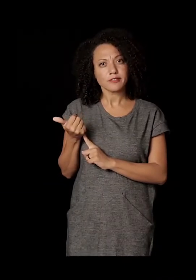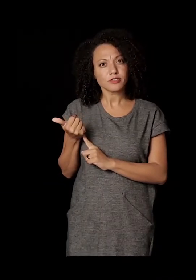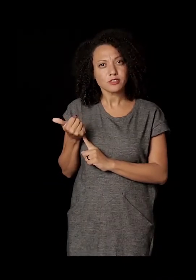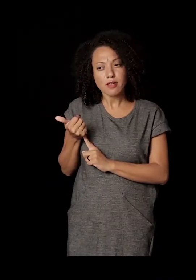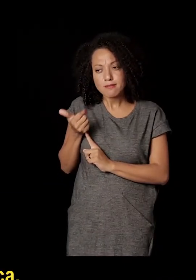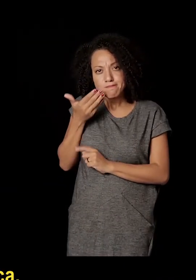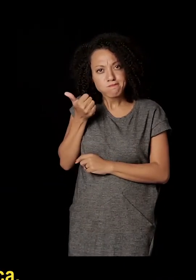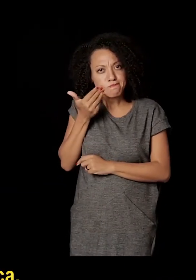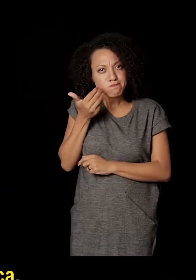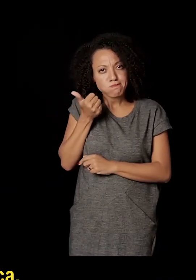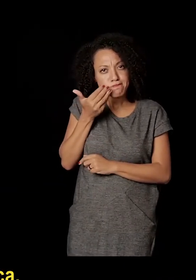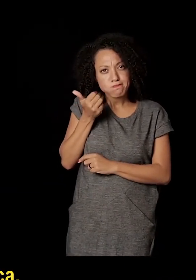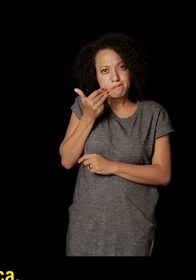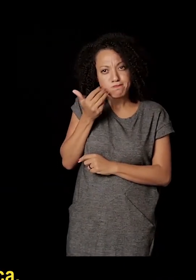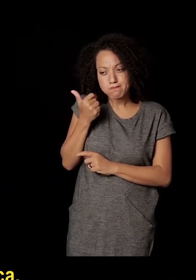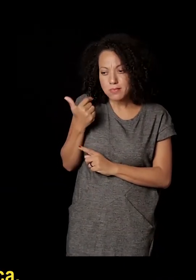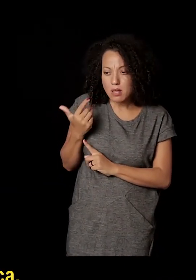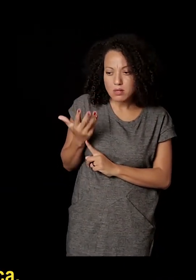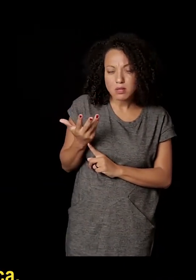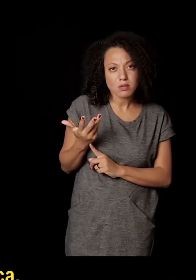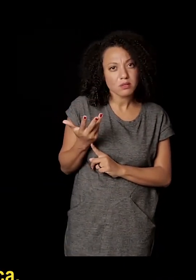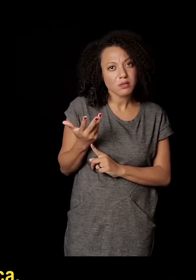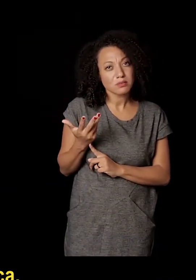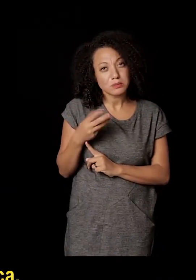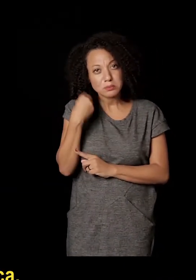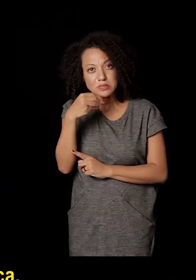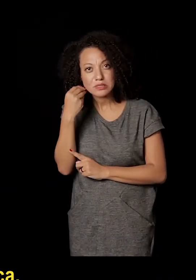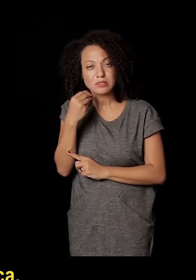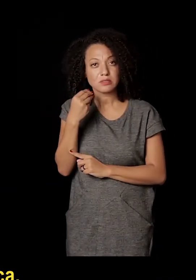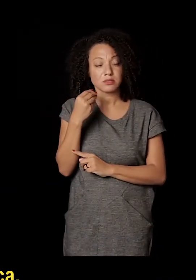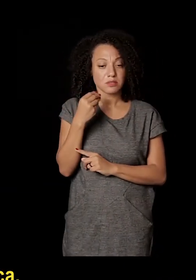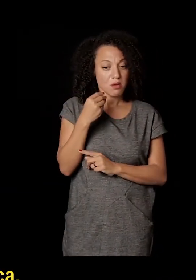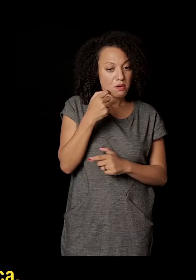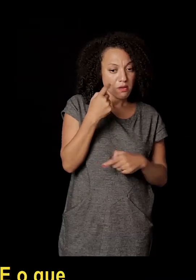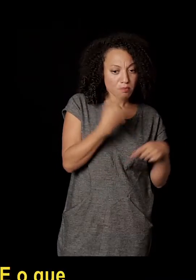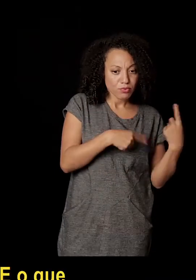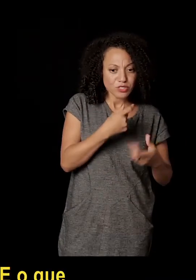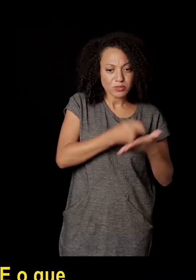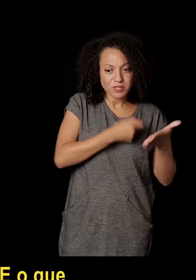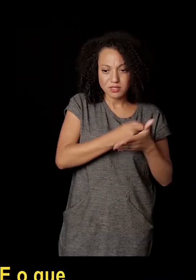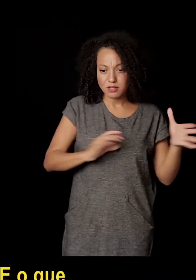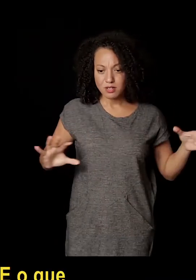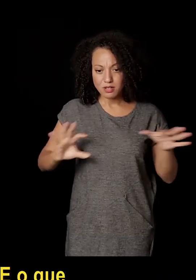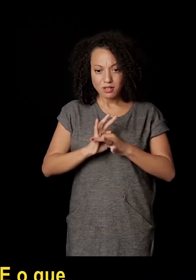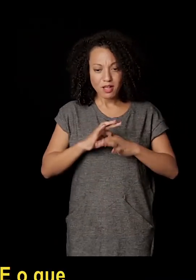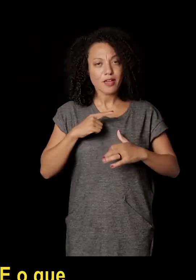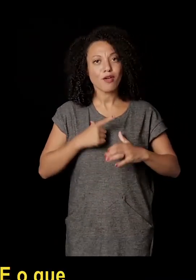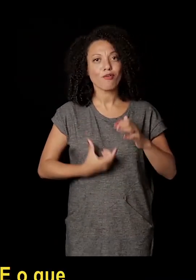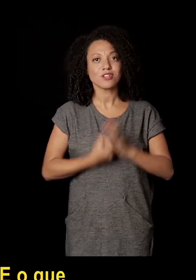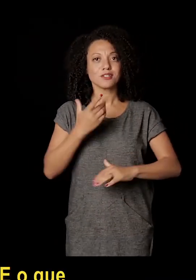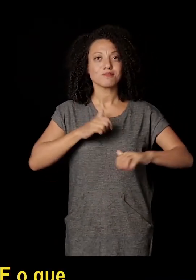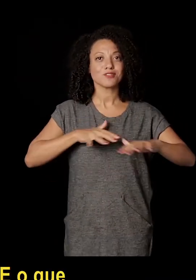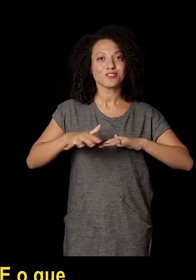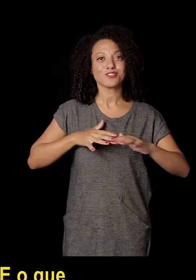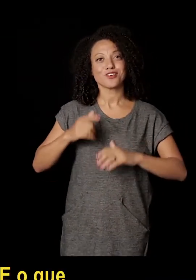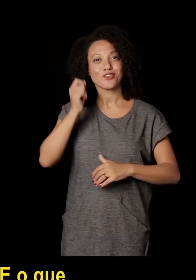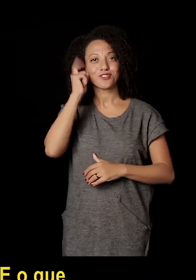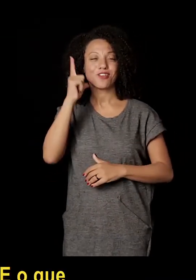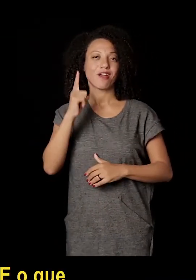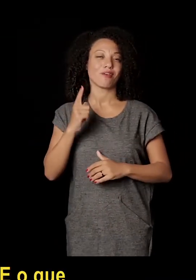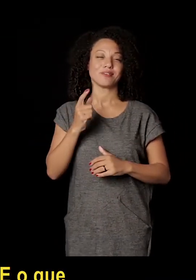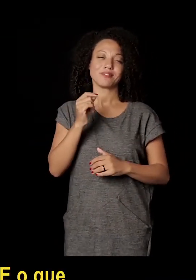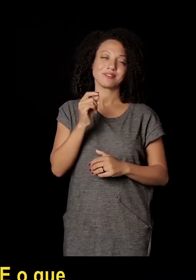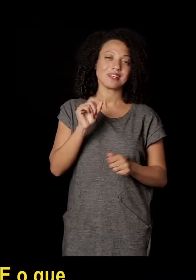experiência e toda a militância política. Quando se junta as duas coisas, você dá num agitador cultural, né? E o que você faz? Você monta rede,